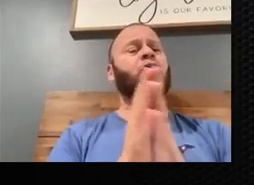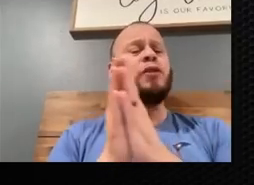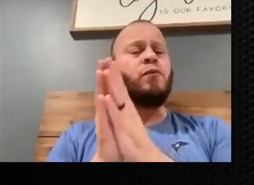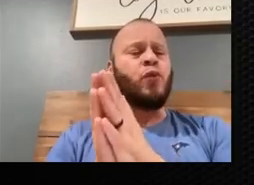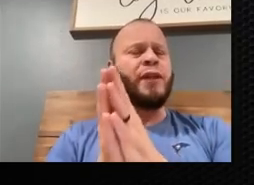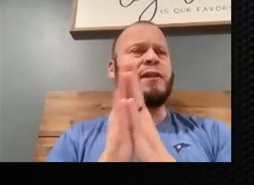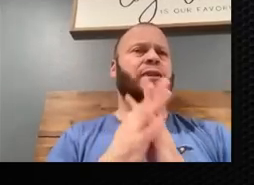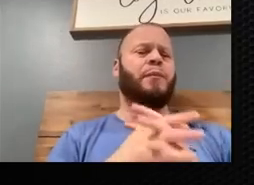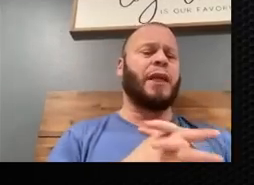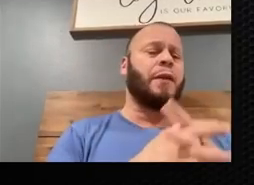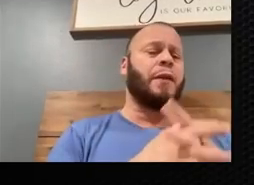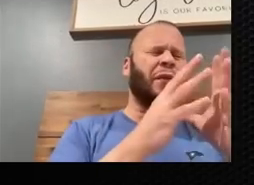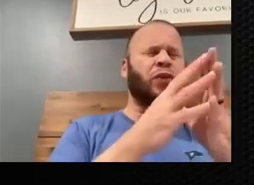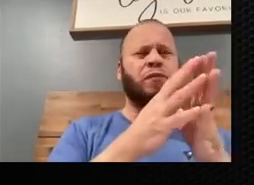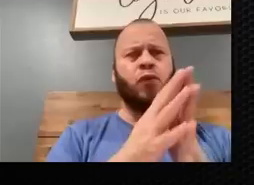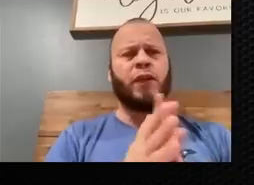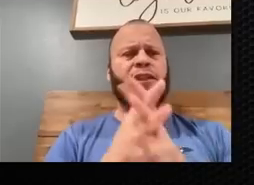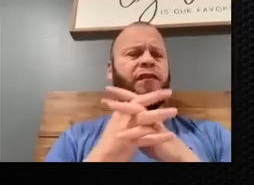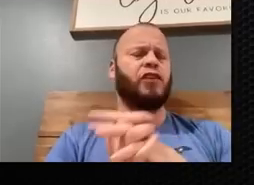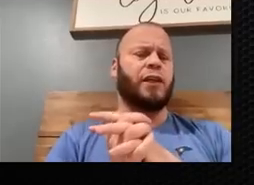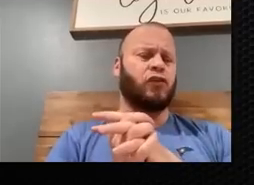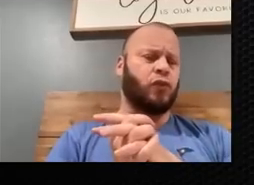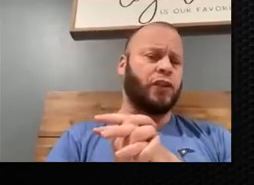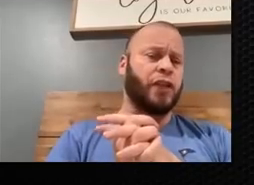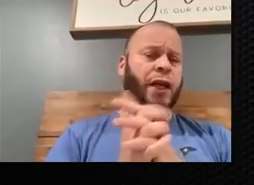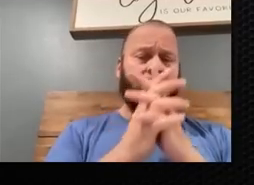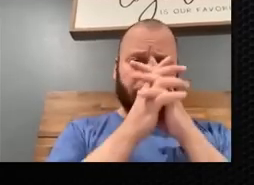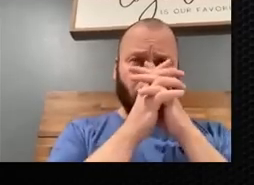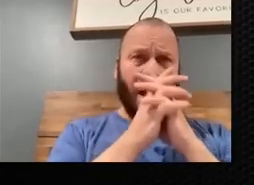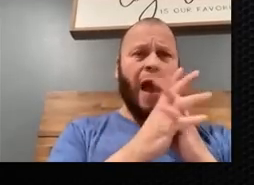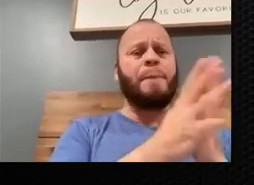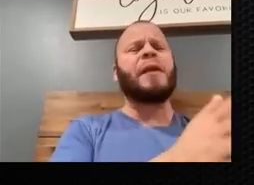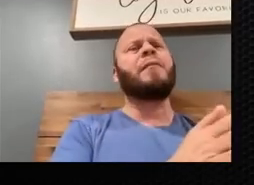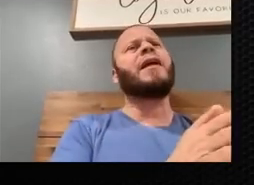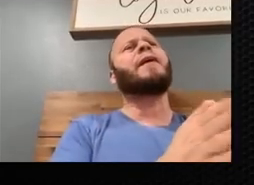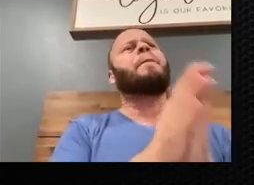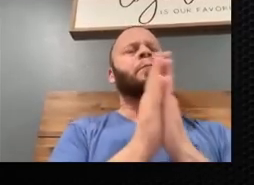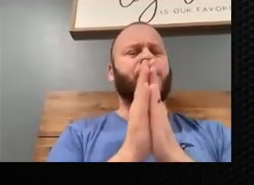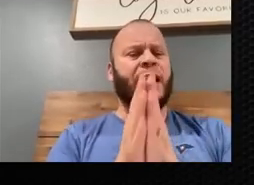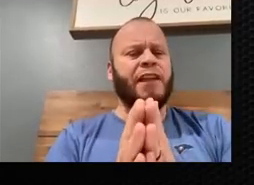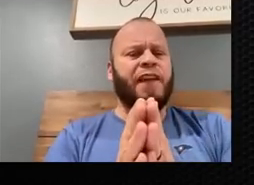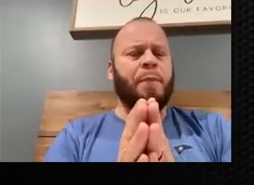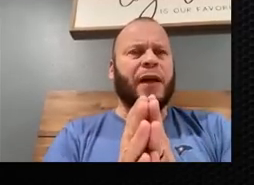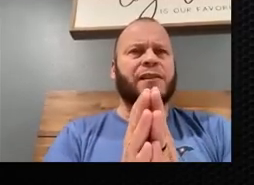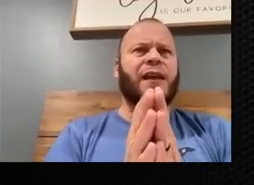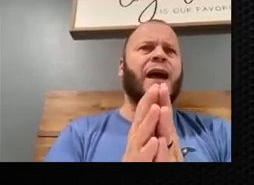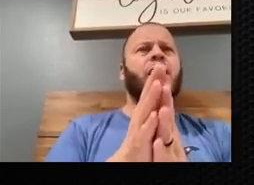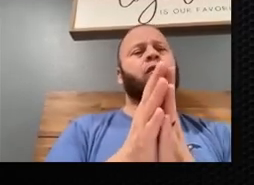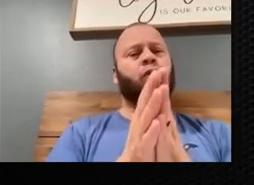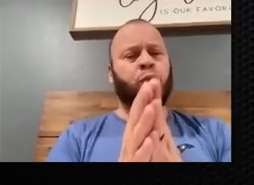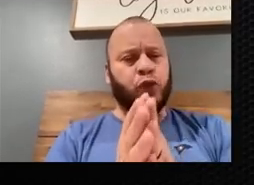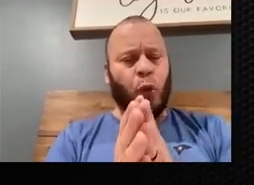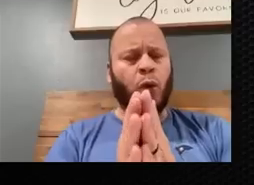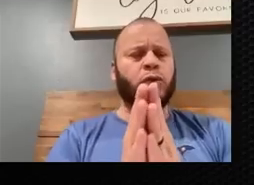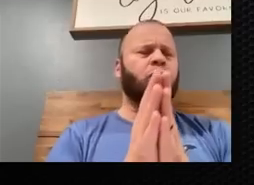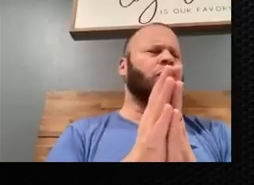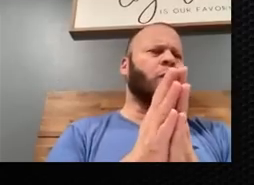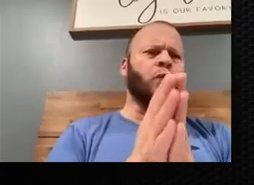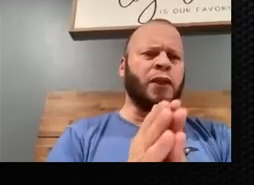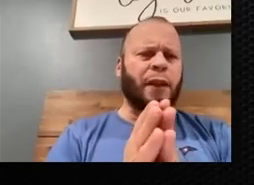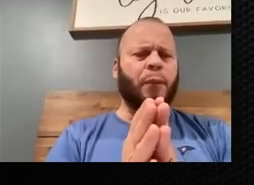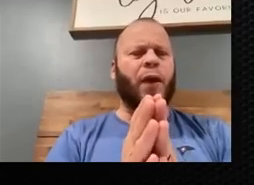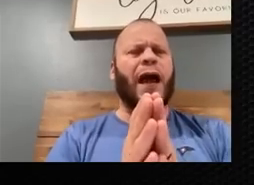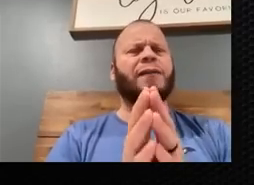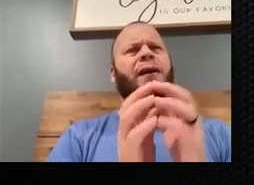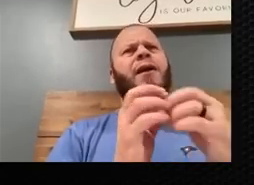É o primeiro de muita CPI, o primeiro de muitas investigações. Então, a primeira, ele vai passar tonto,